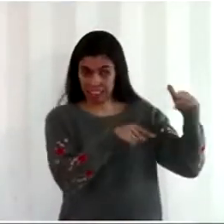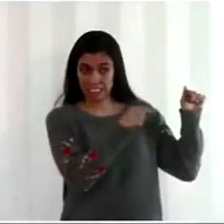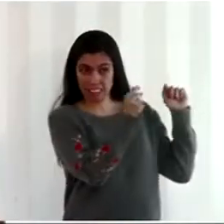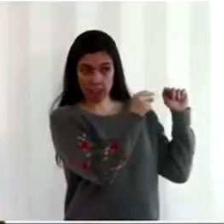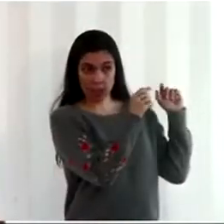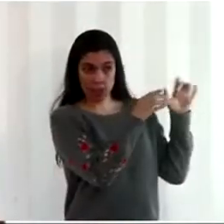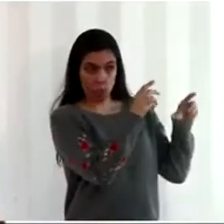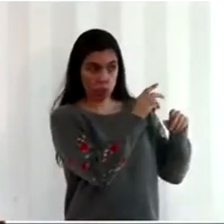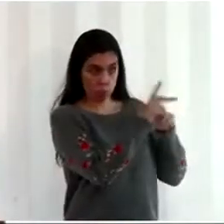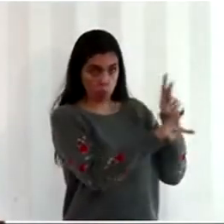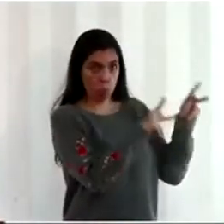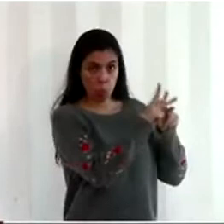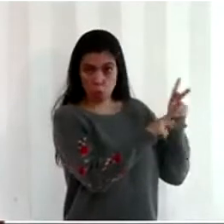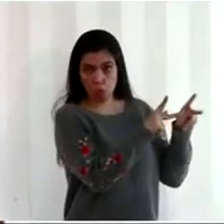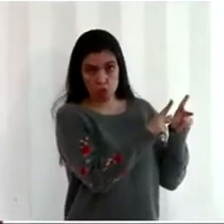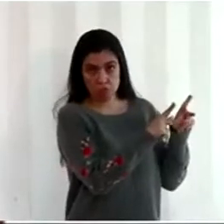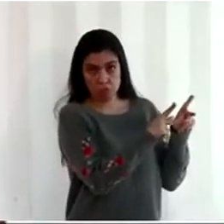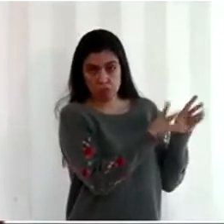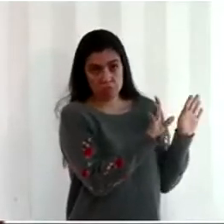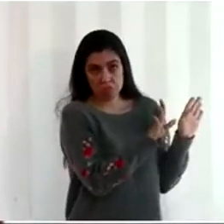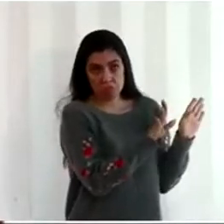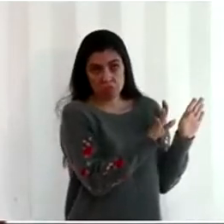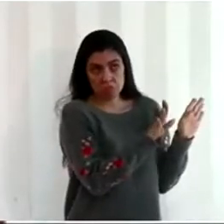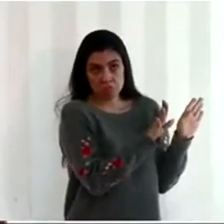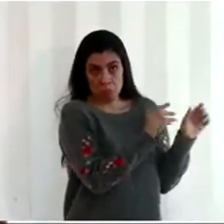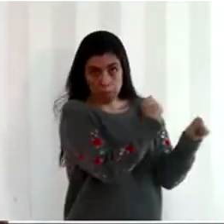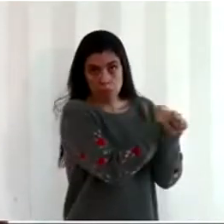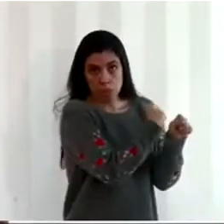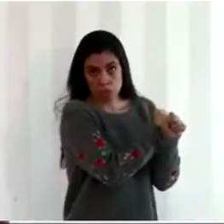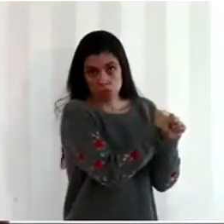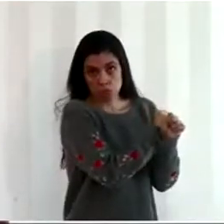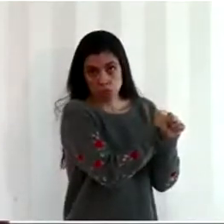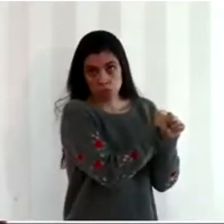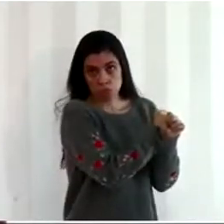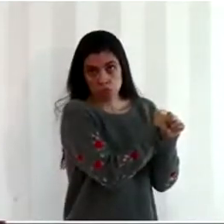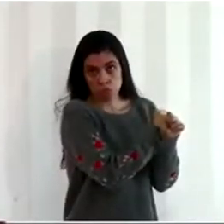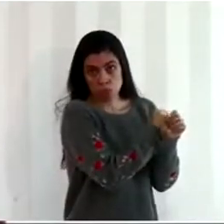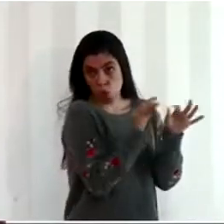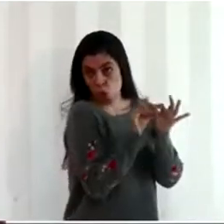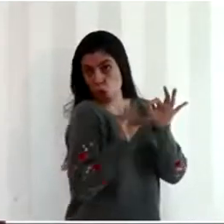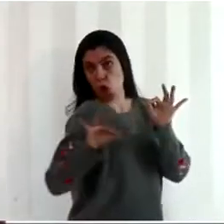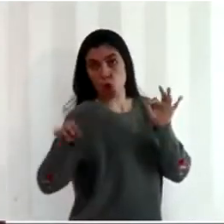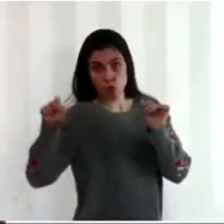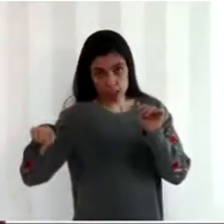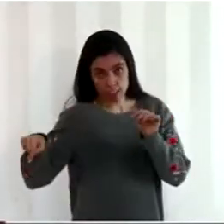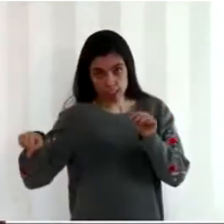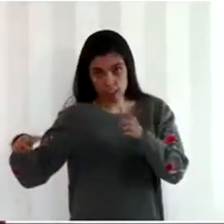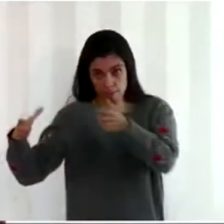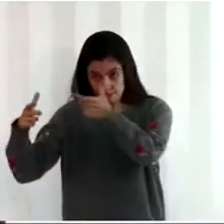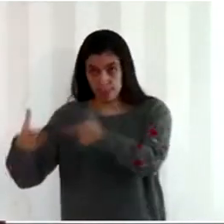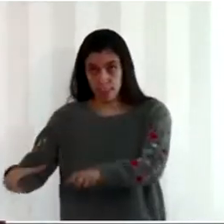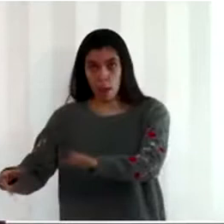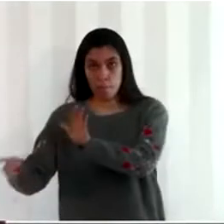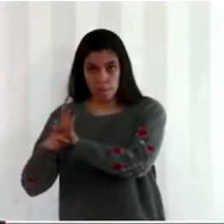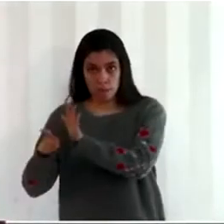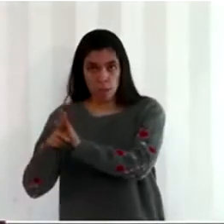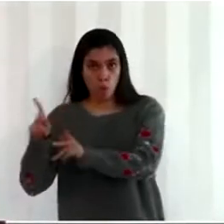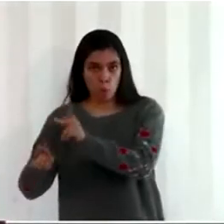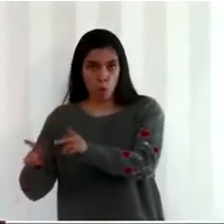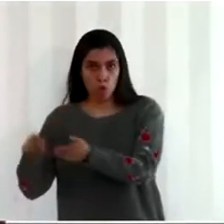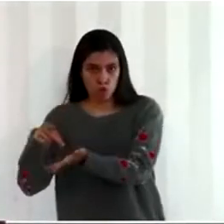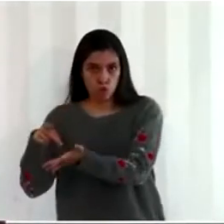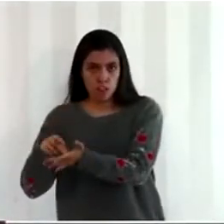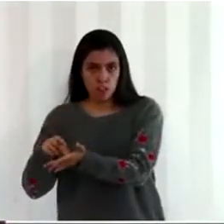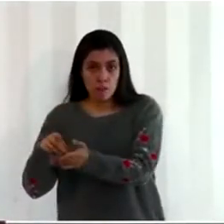já estavam, casaram-se, constituíram famílias, tinham casas, negócios. Mesmo com o decreto de Ciro, eles